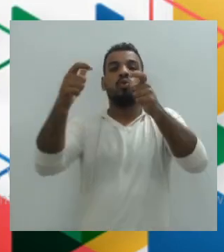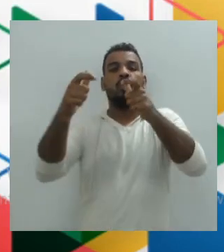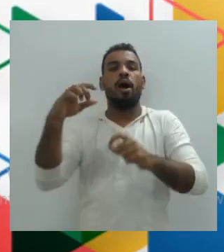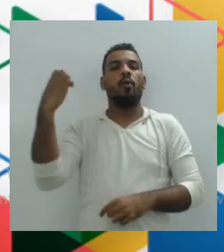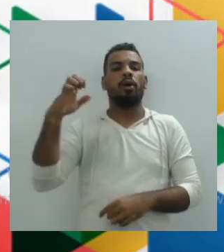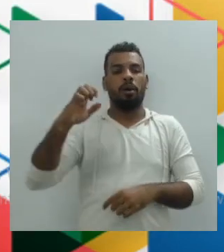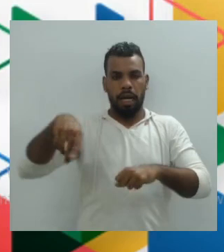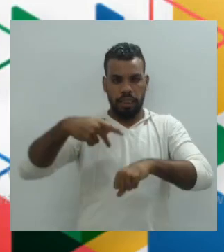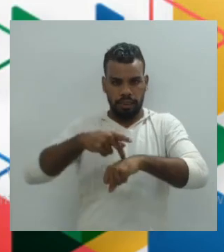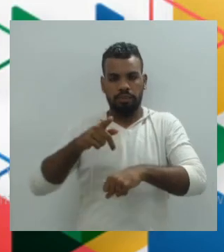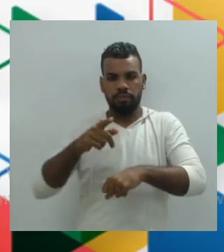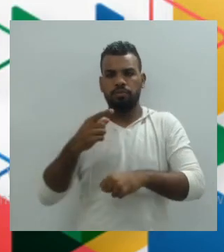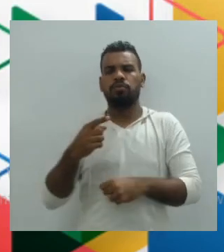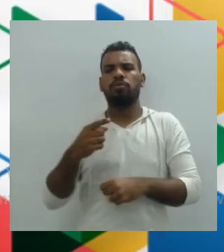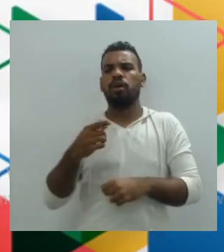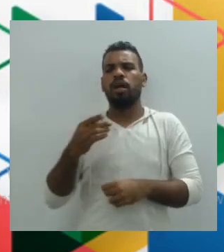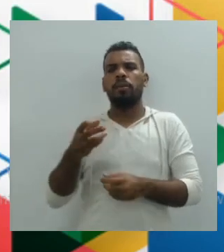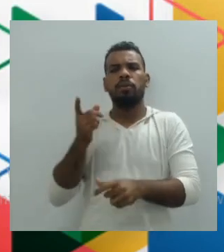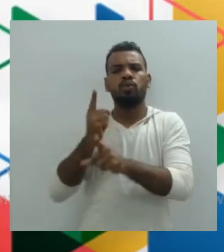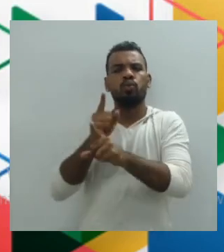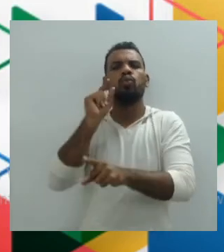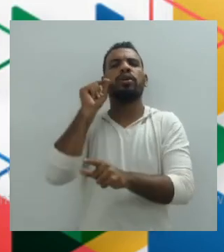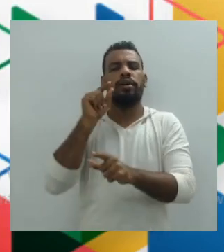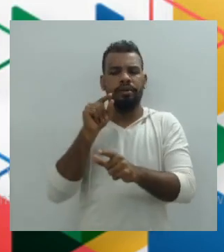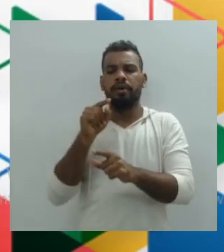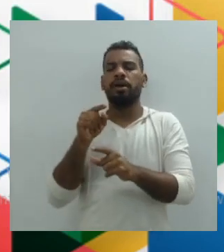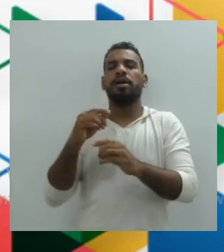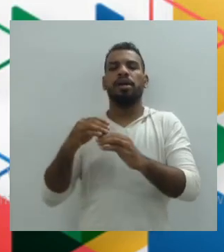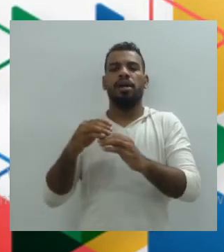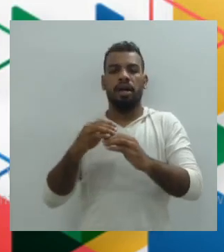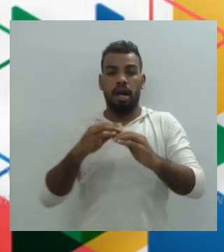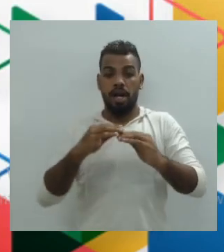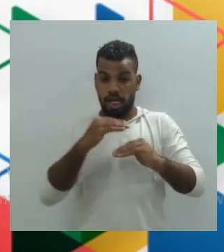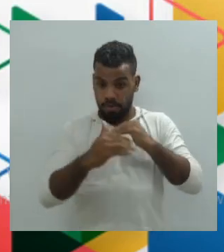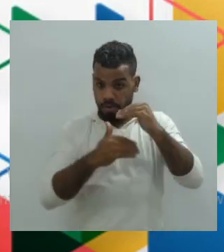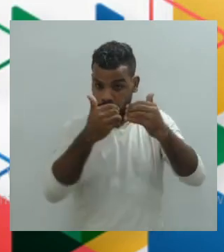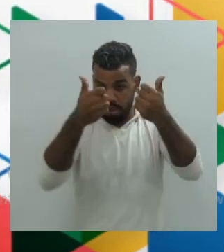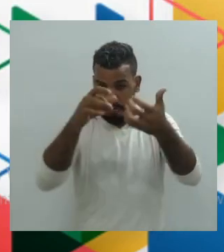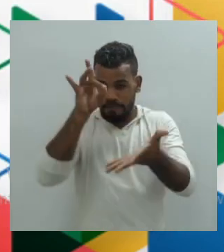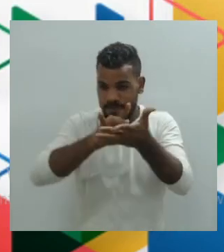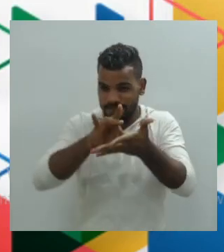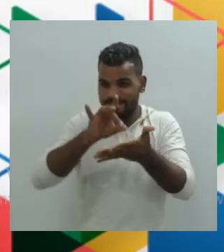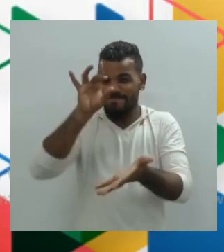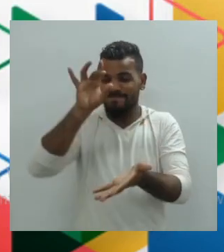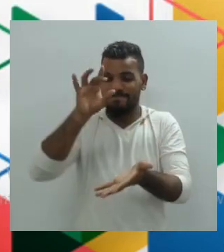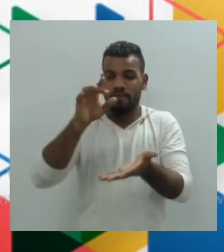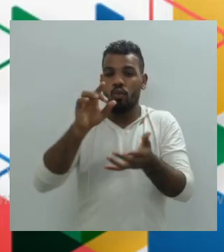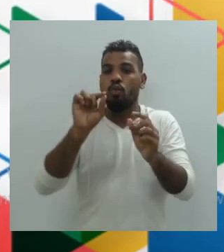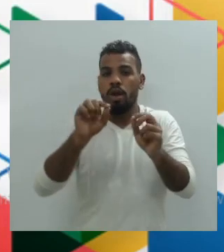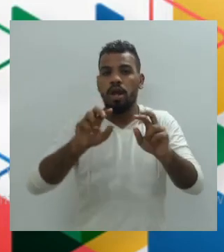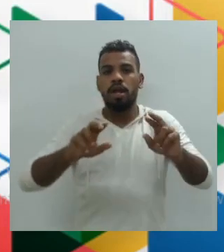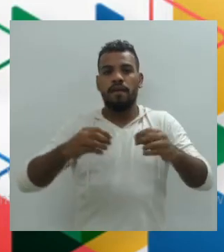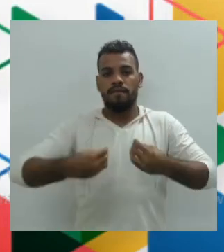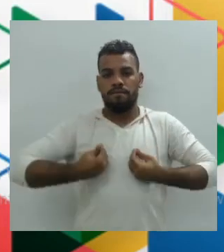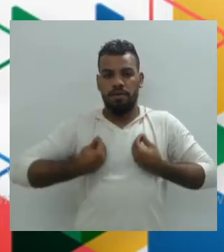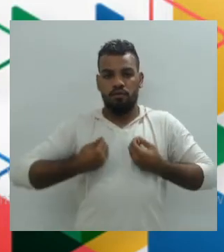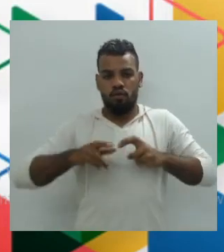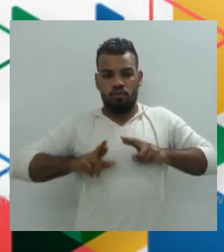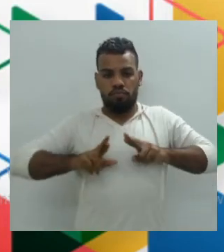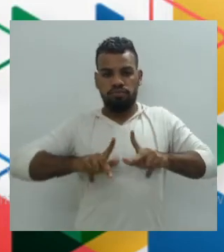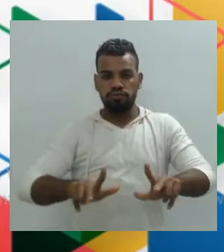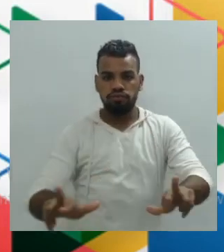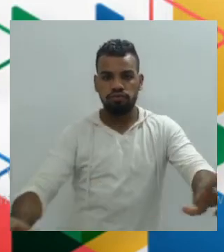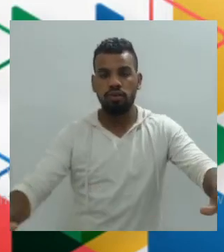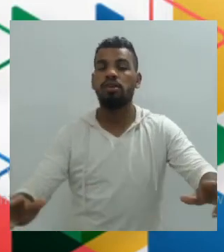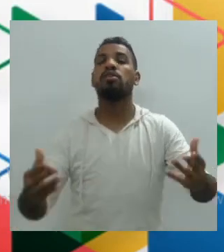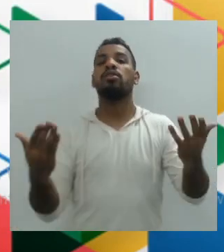a evolução explica de forma mais convincente a diversidade dos seres vivos, tendo